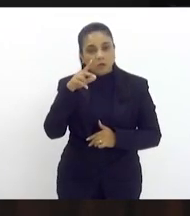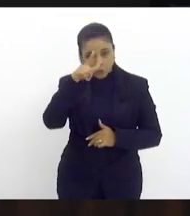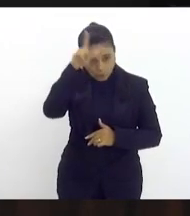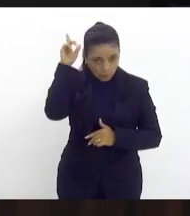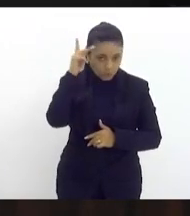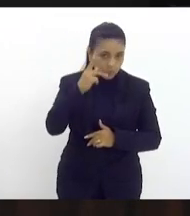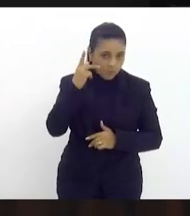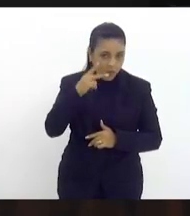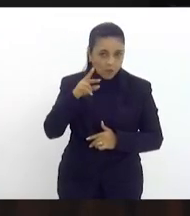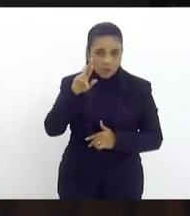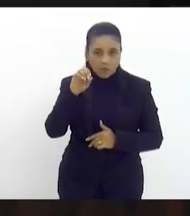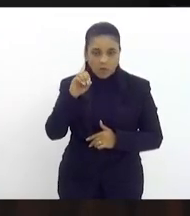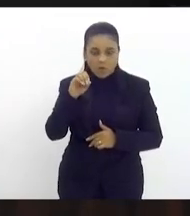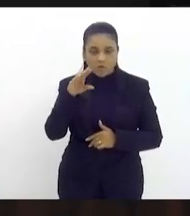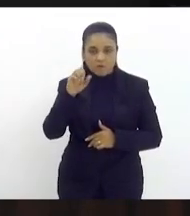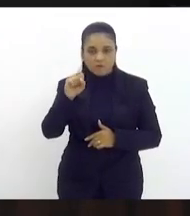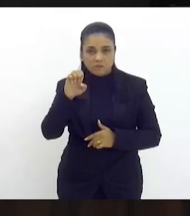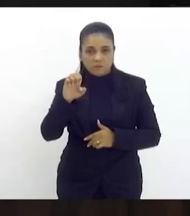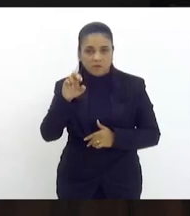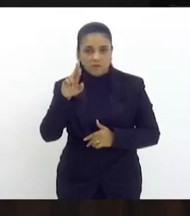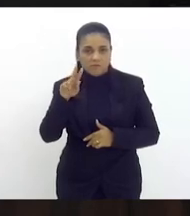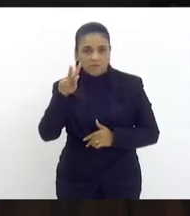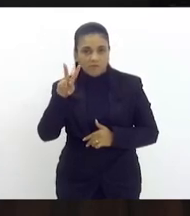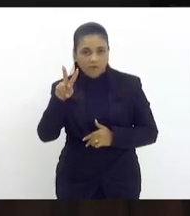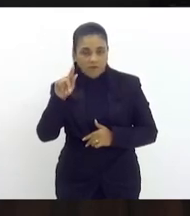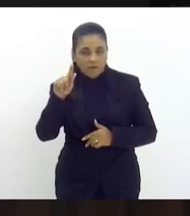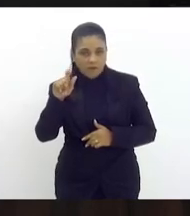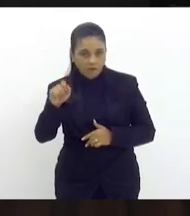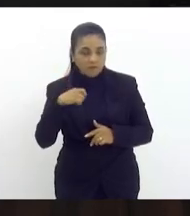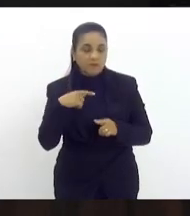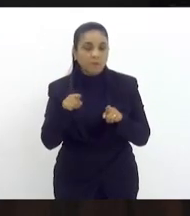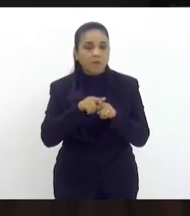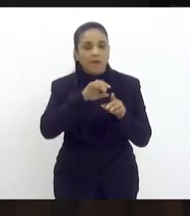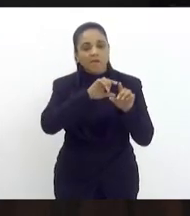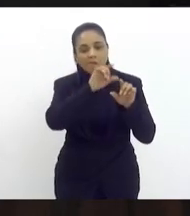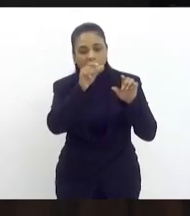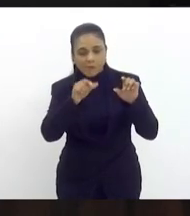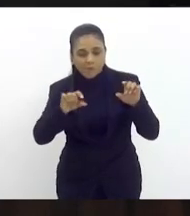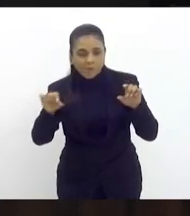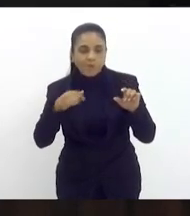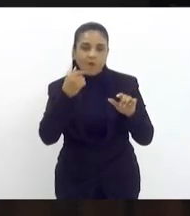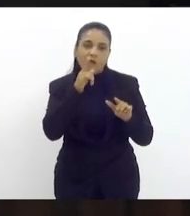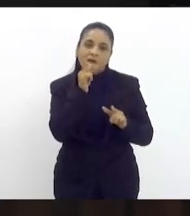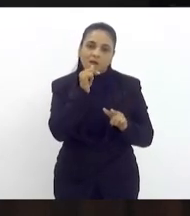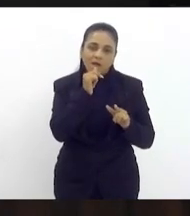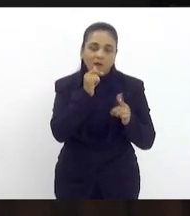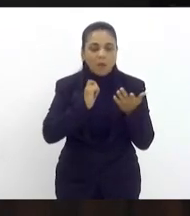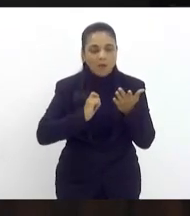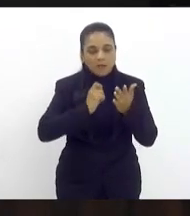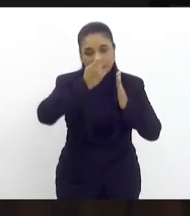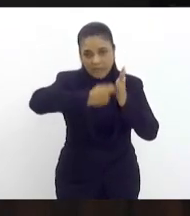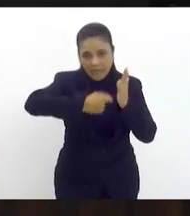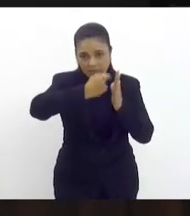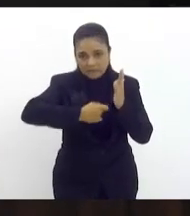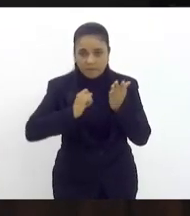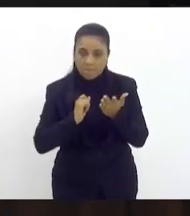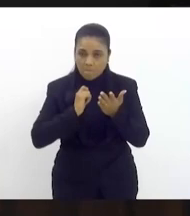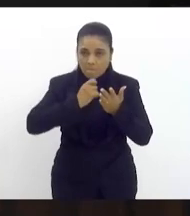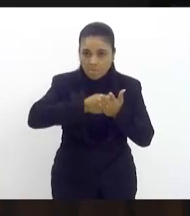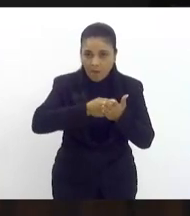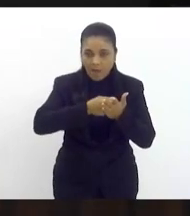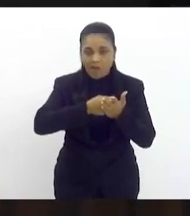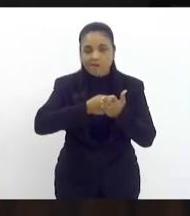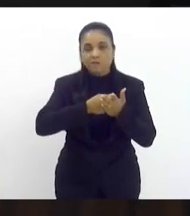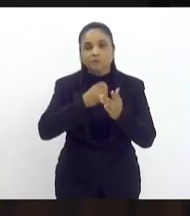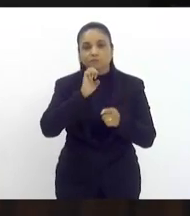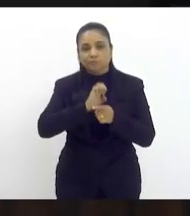dispõe sobre a tarifa social referente ao serviço de fornecimento de água e manutenção da rede de esgotamento